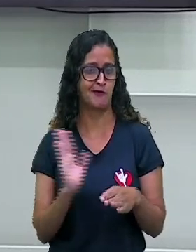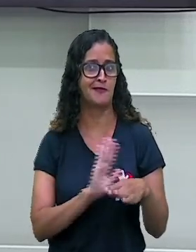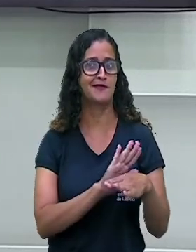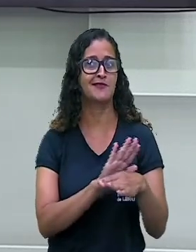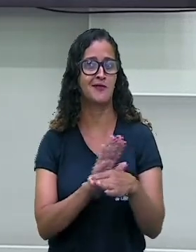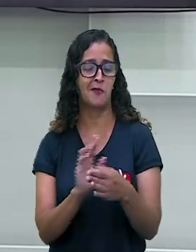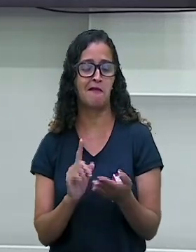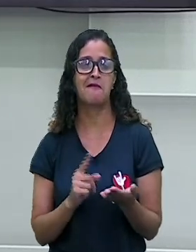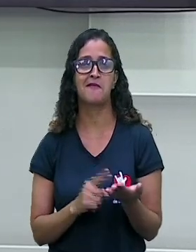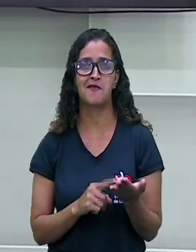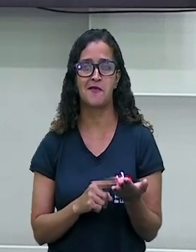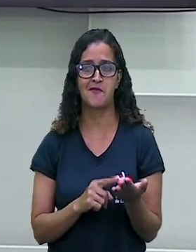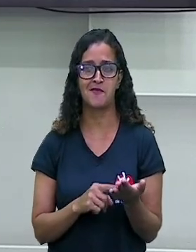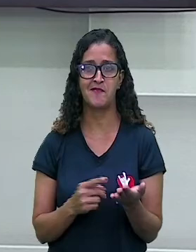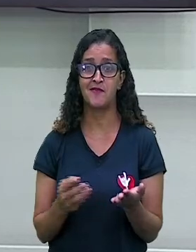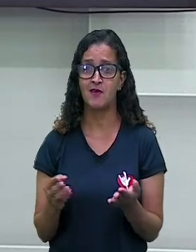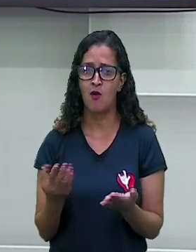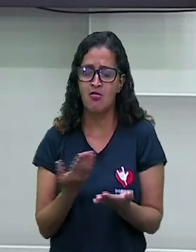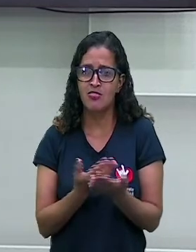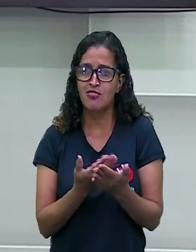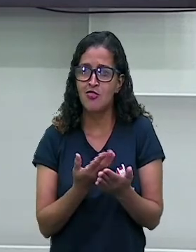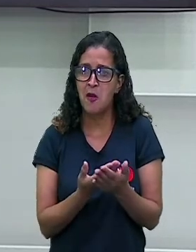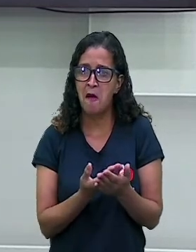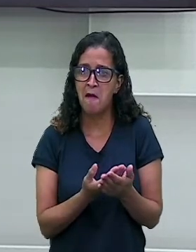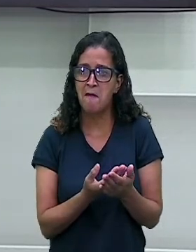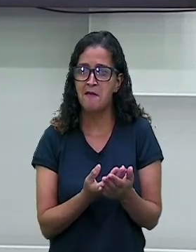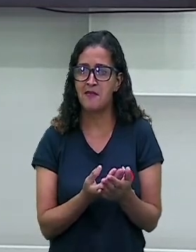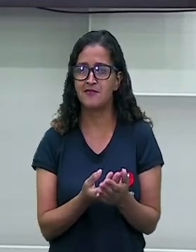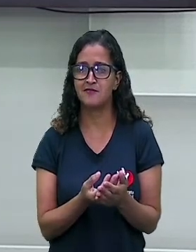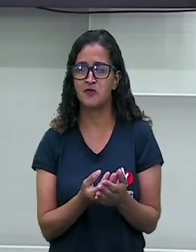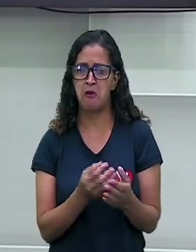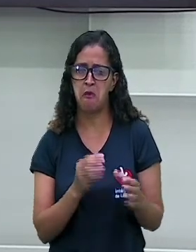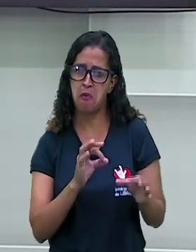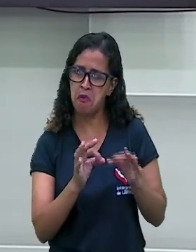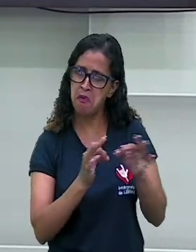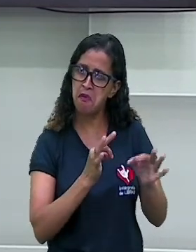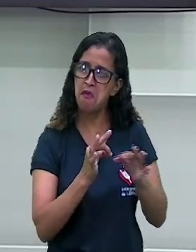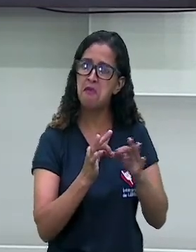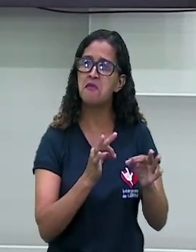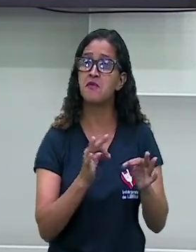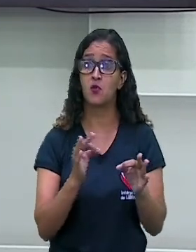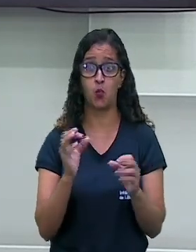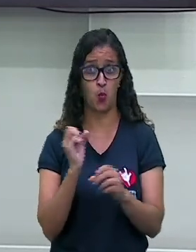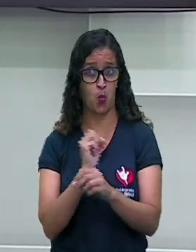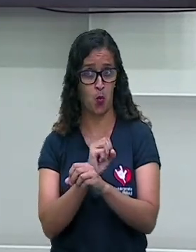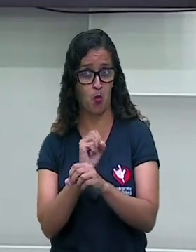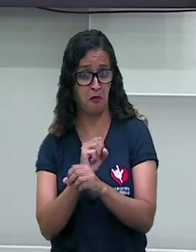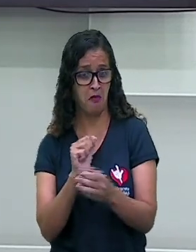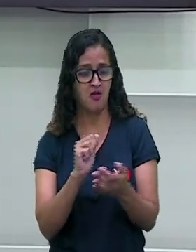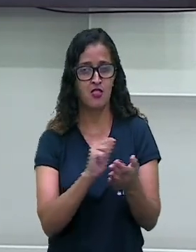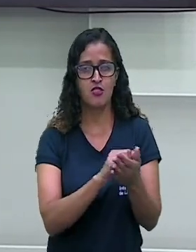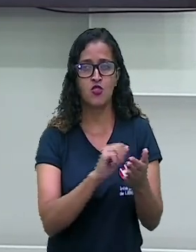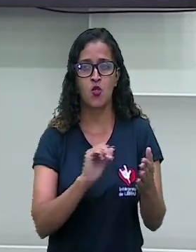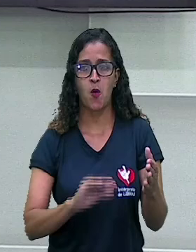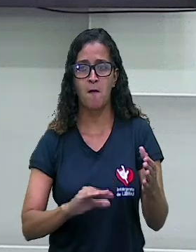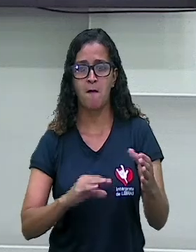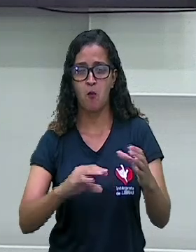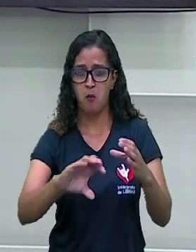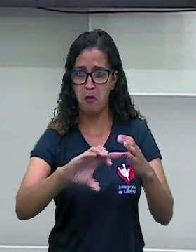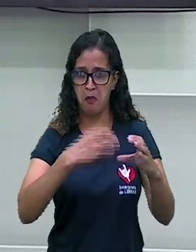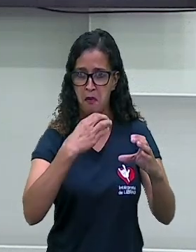porque eu tenho muita aula para preparar e eu estou esperando ver a sua atividade. Mande toda a